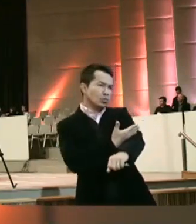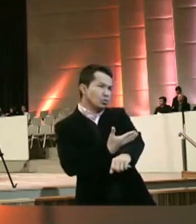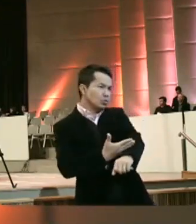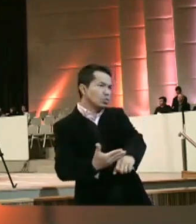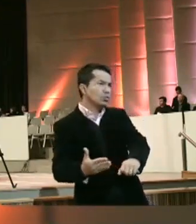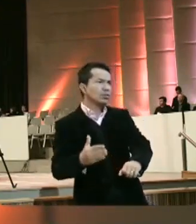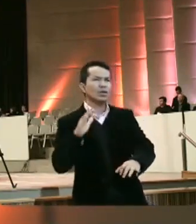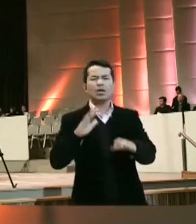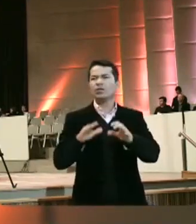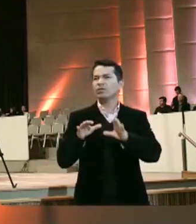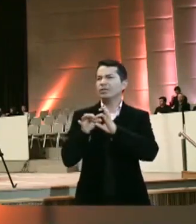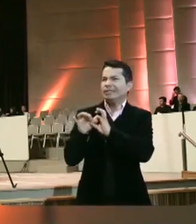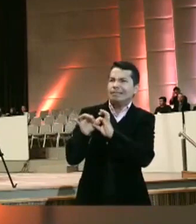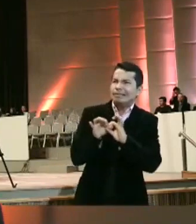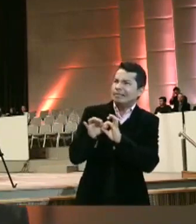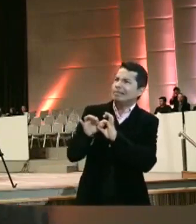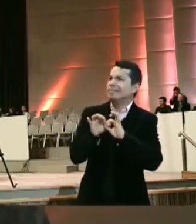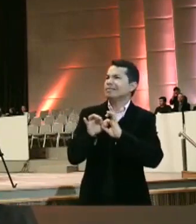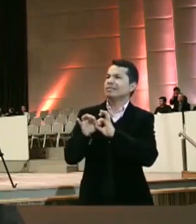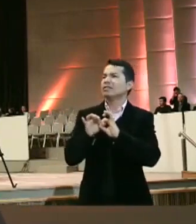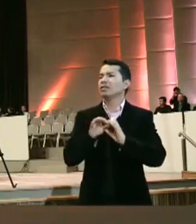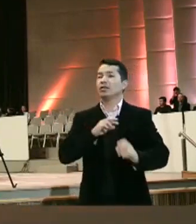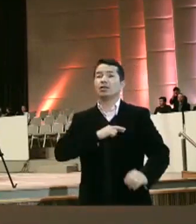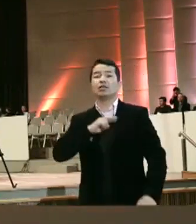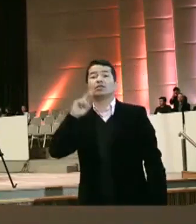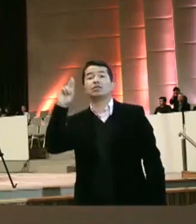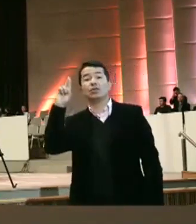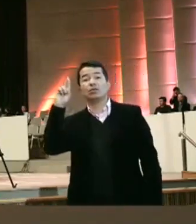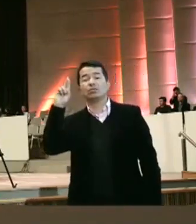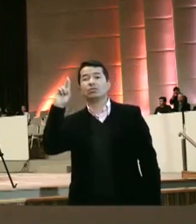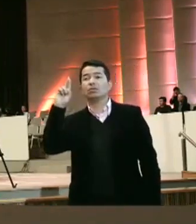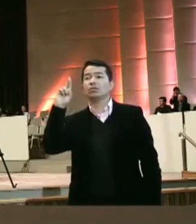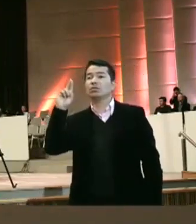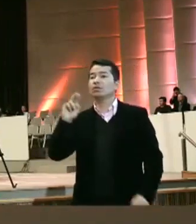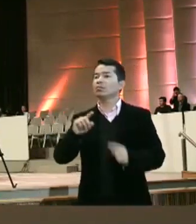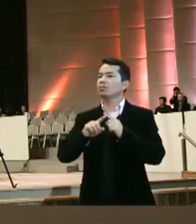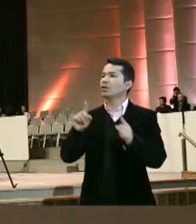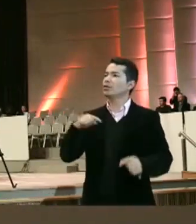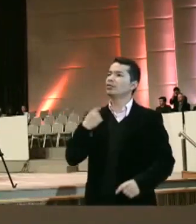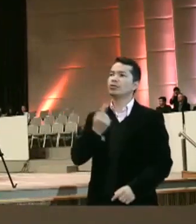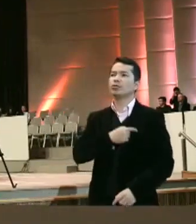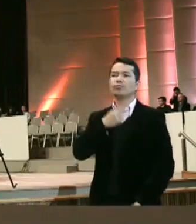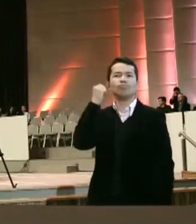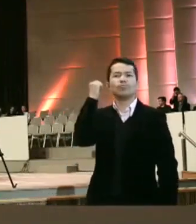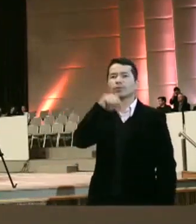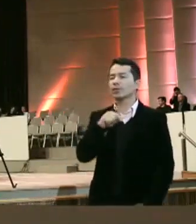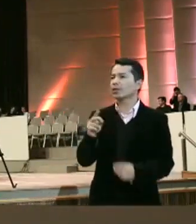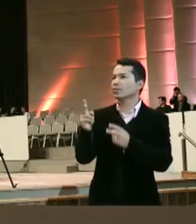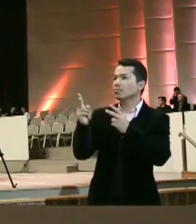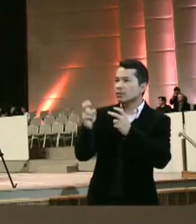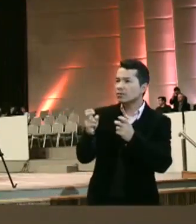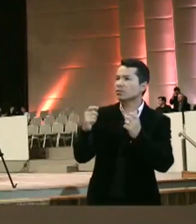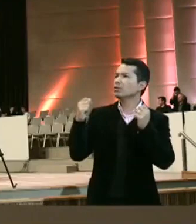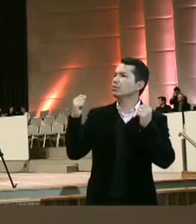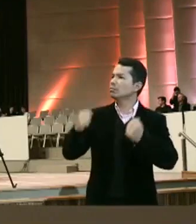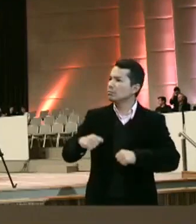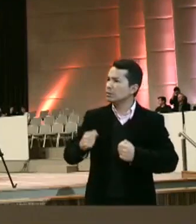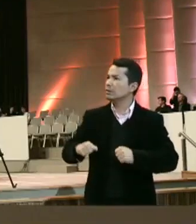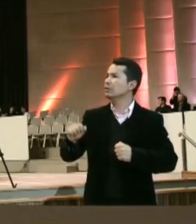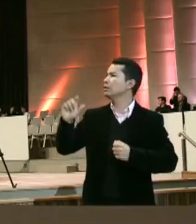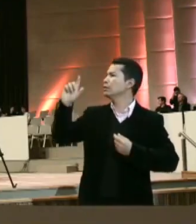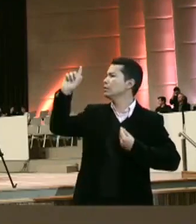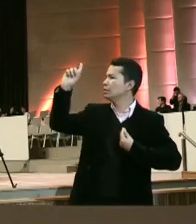algumas expressões até de religiosidade. E a gente não é capaz de perceber o quanto a gente precisa da graça